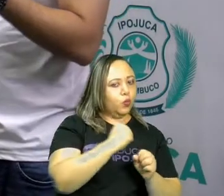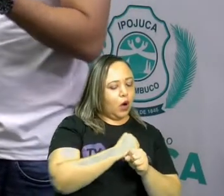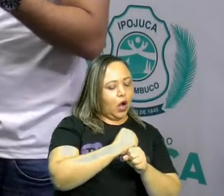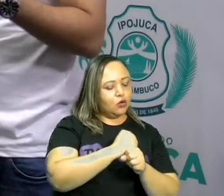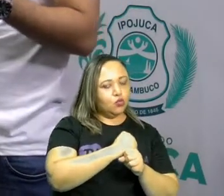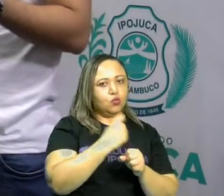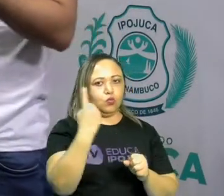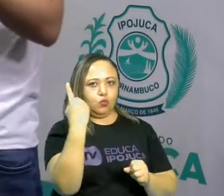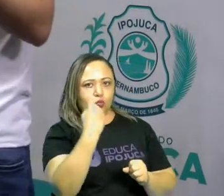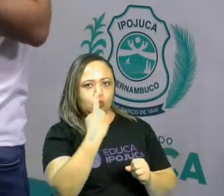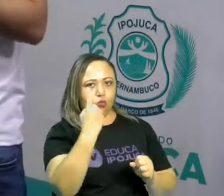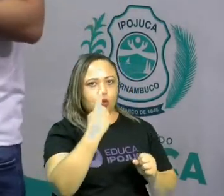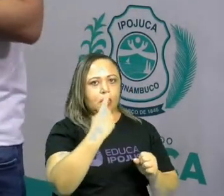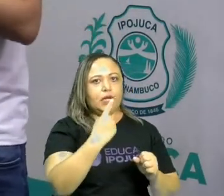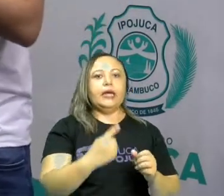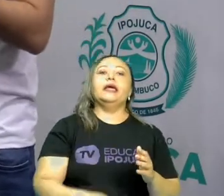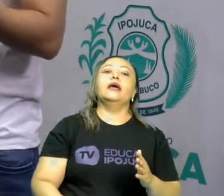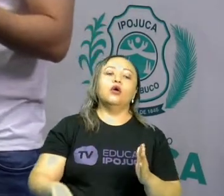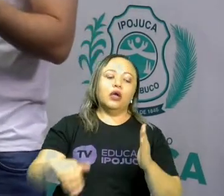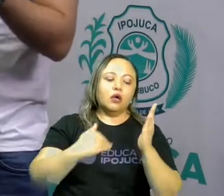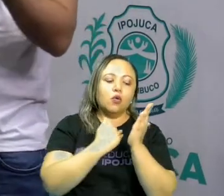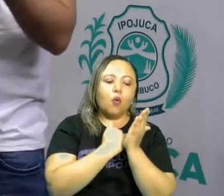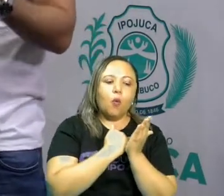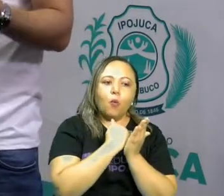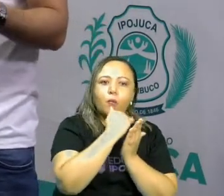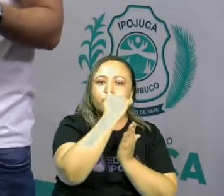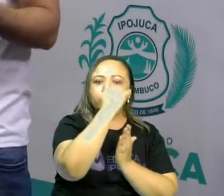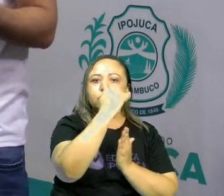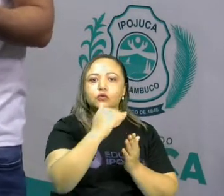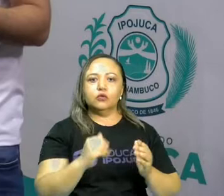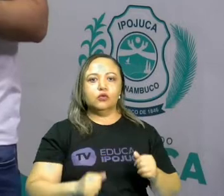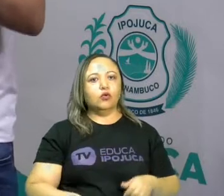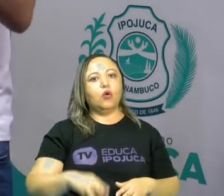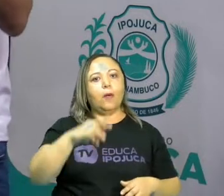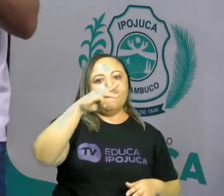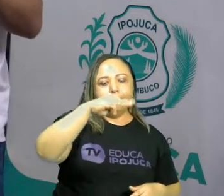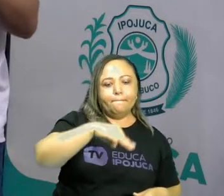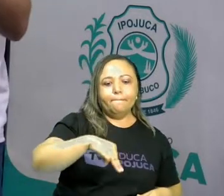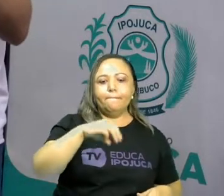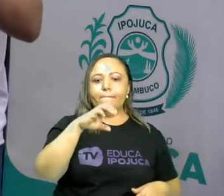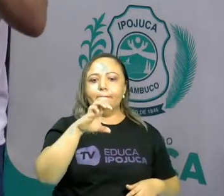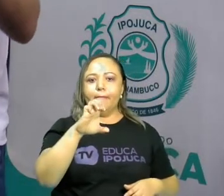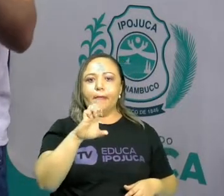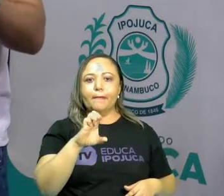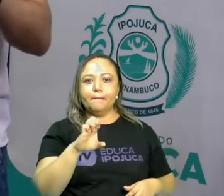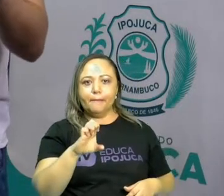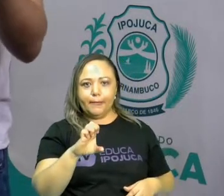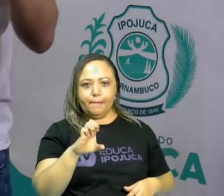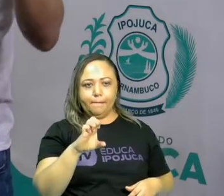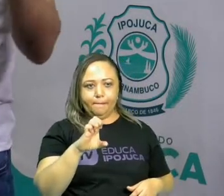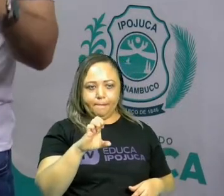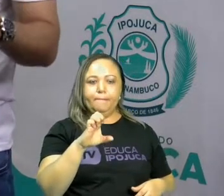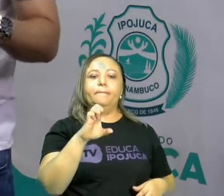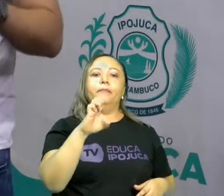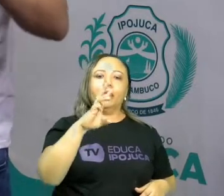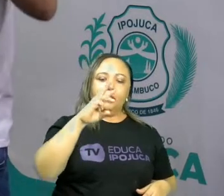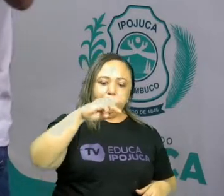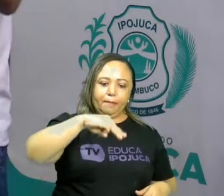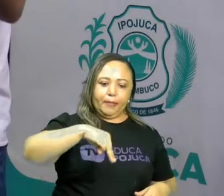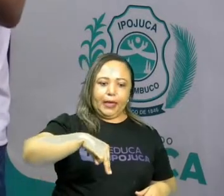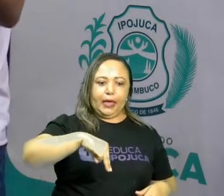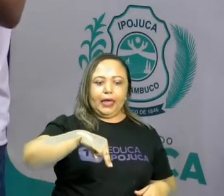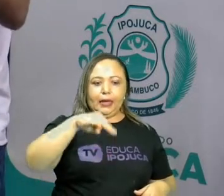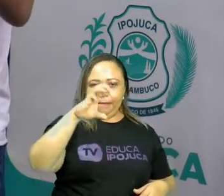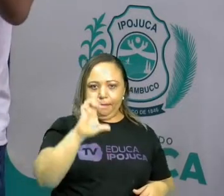a partir de Maomé de Meca para Medina certo então um dia em que Maomé ele par 15